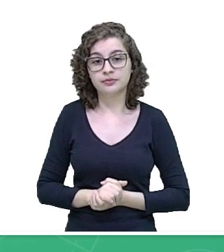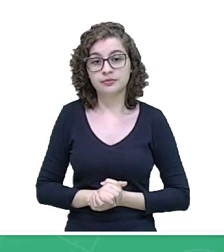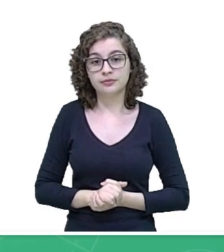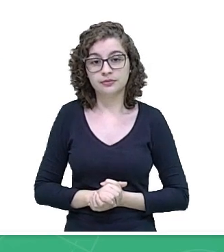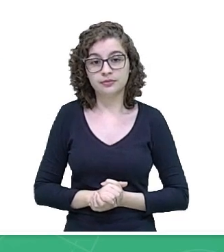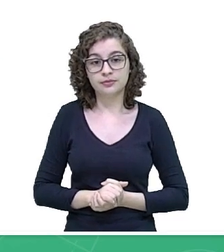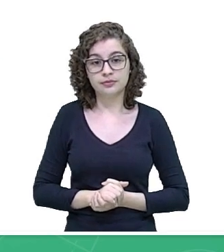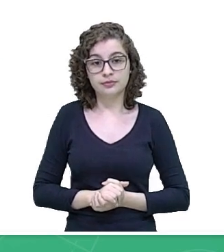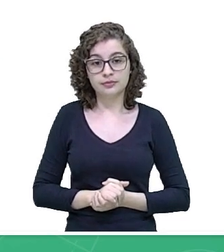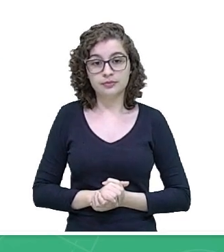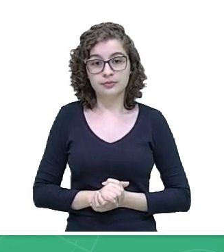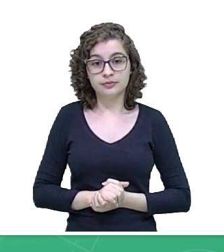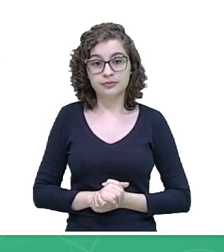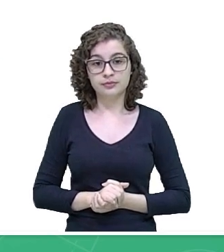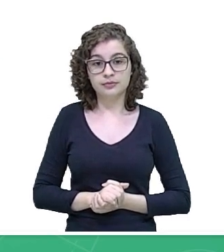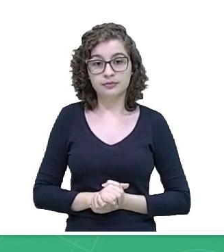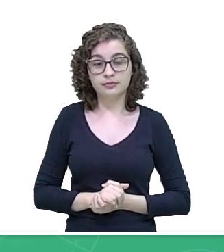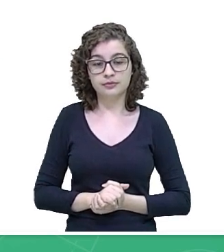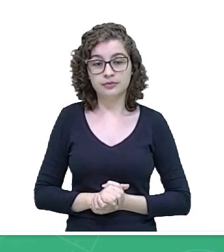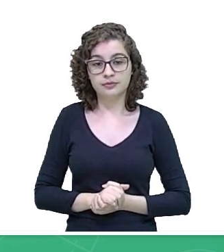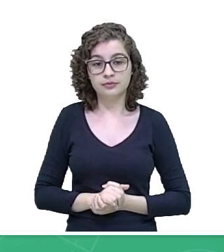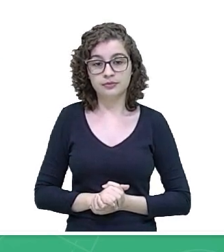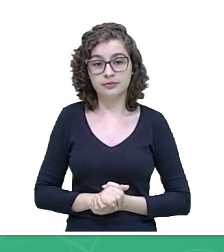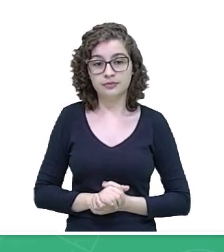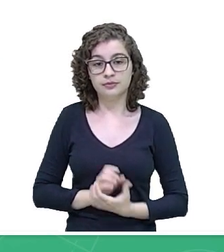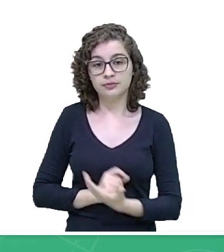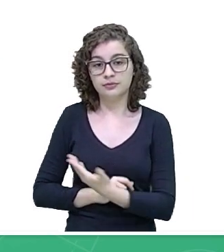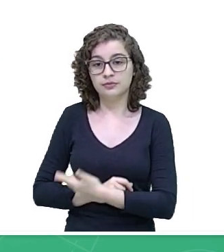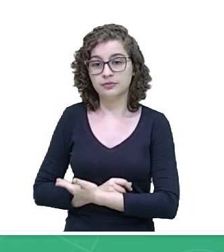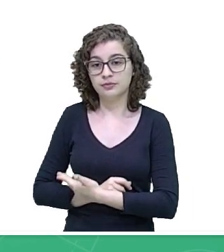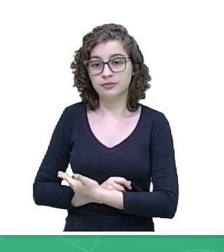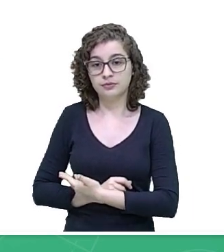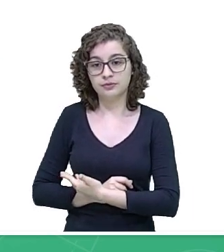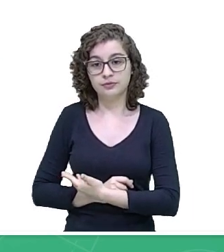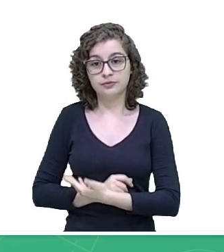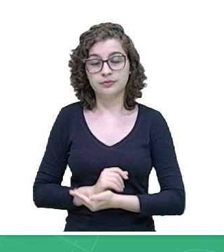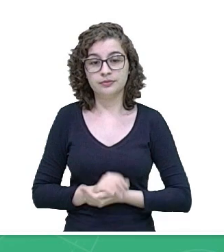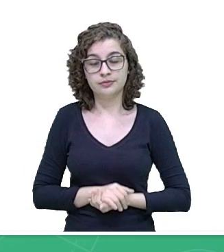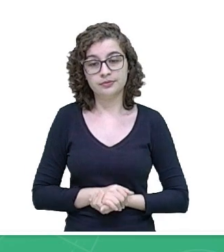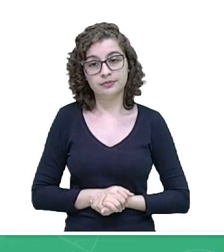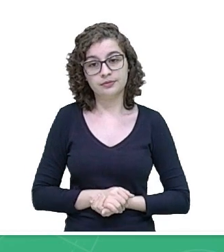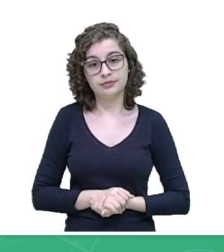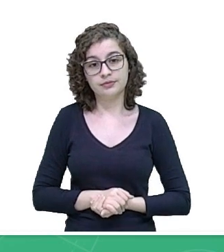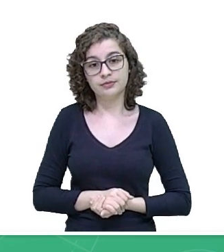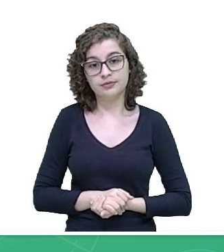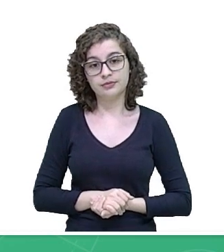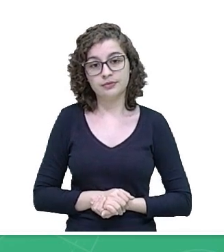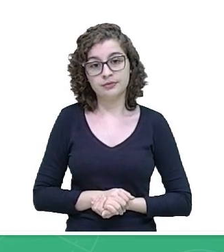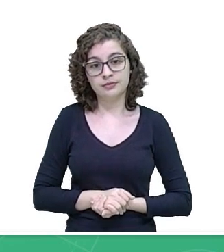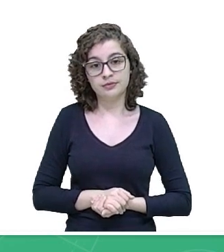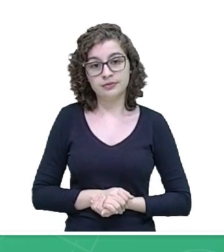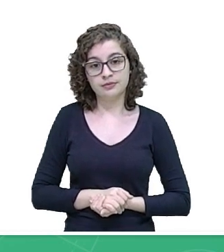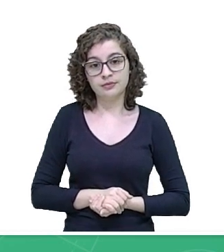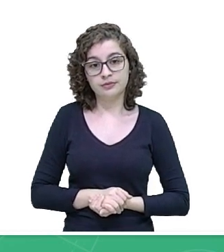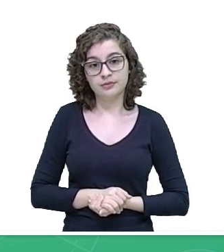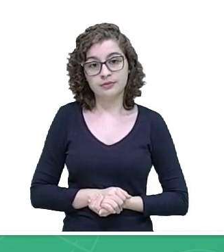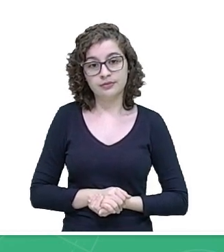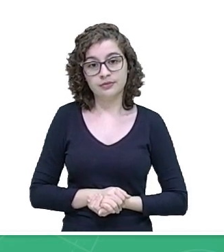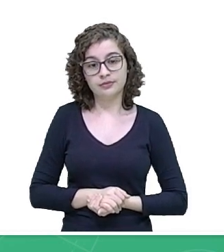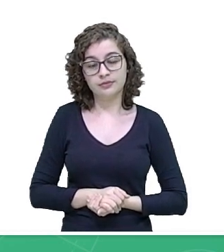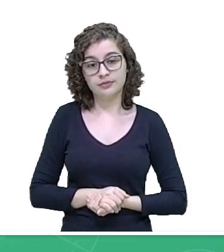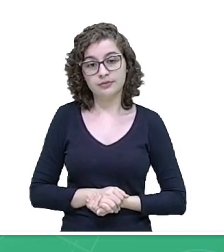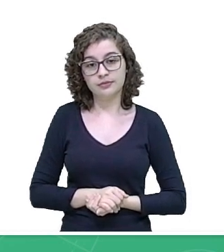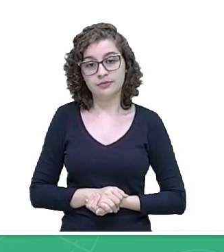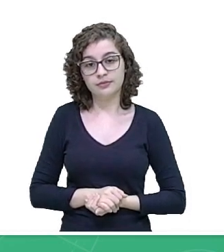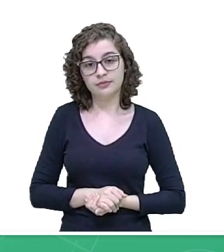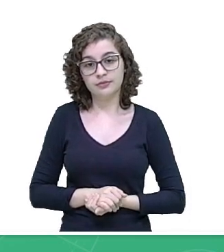Opa! Ah, vamos arrumar isso aqui, tá feio demais. Linhas. Muito bem. Bom, ele quer